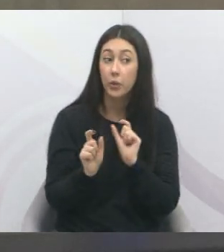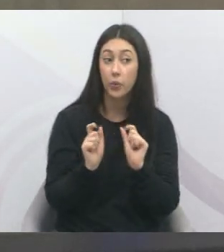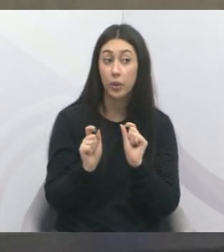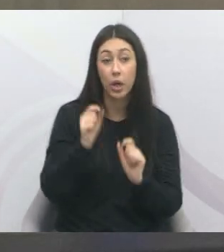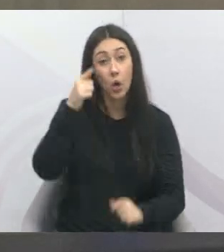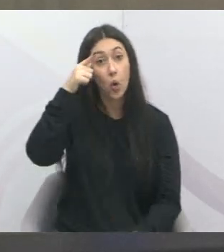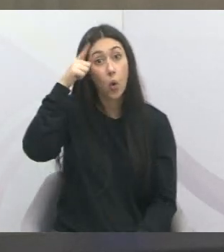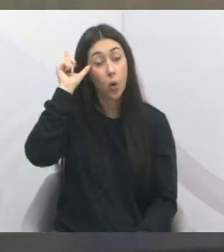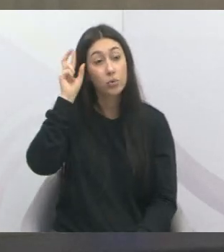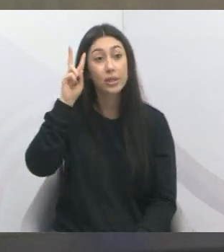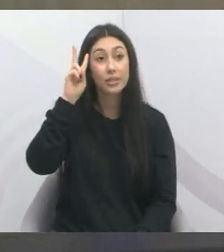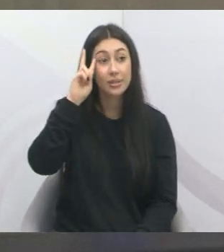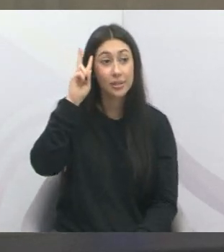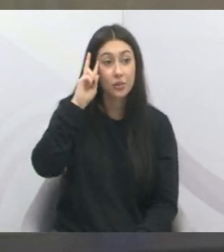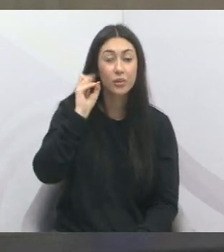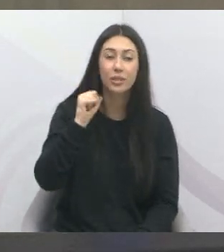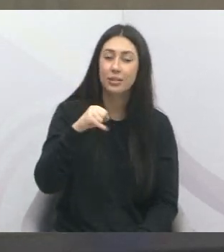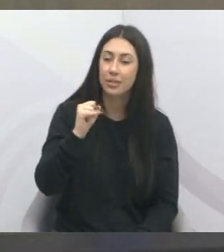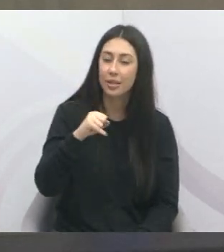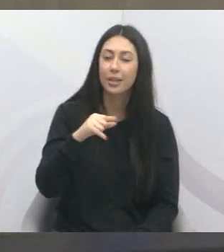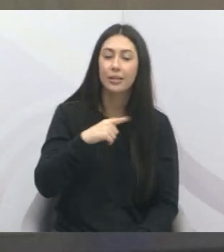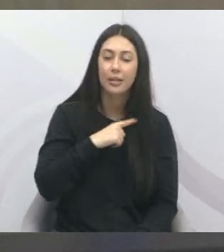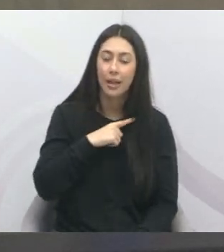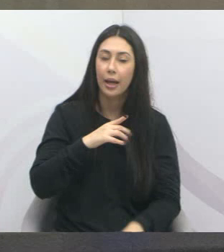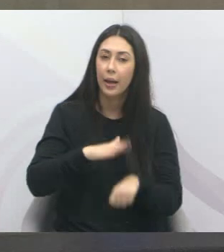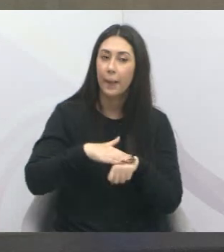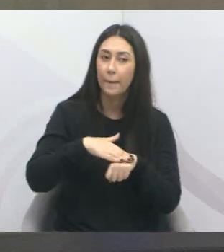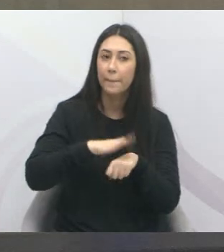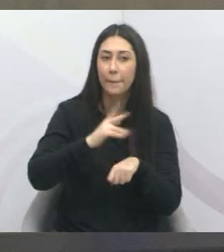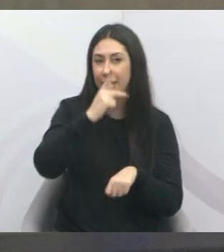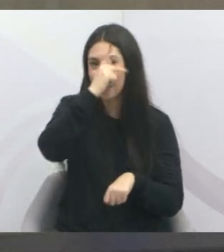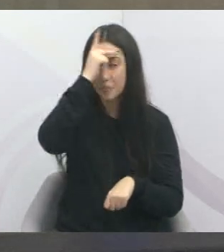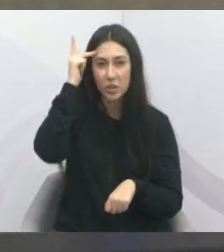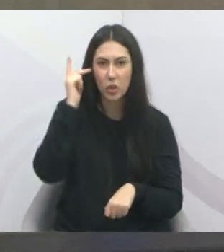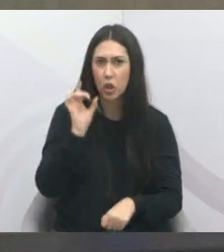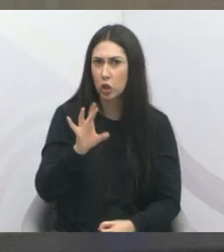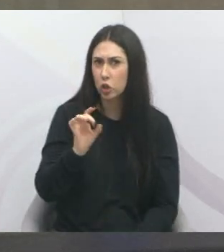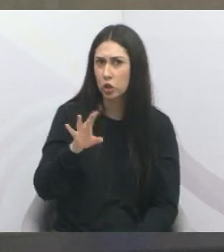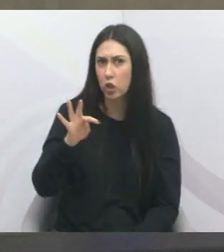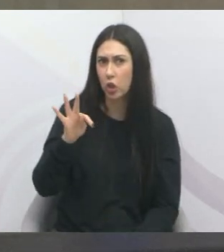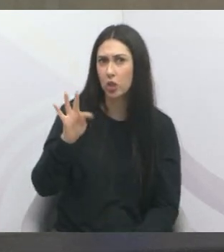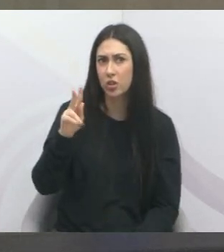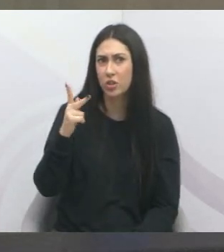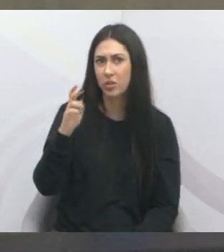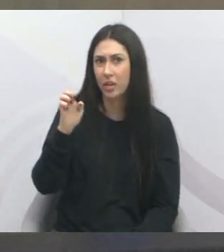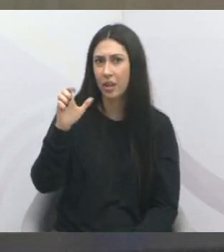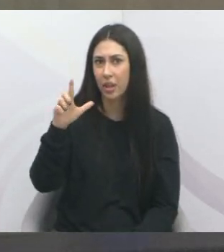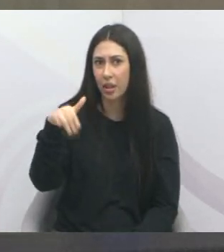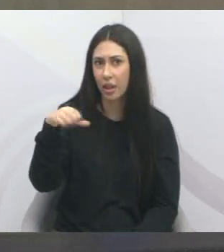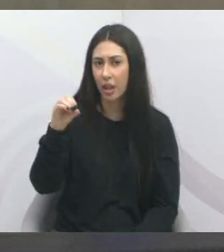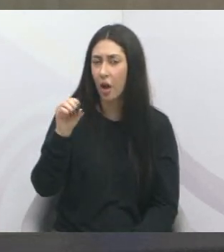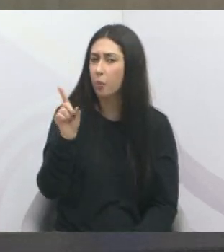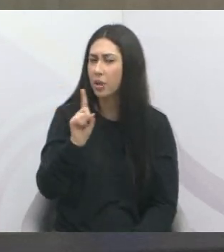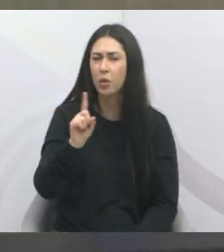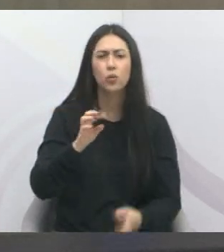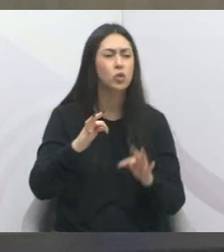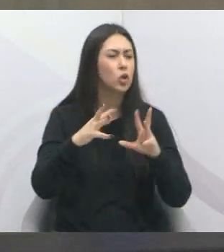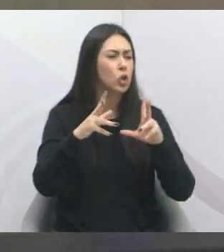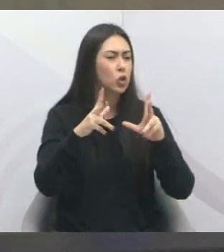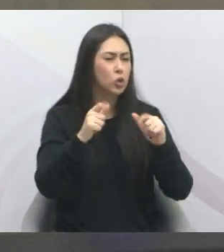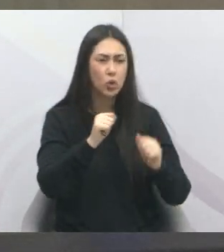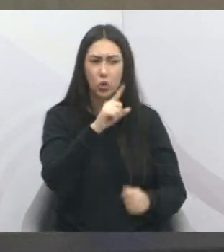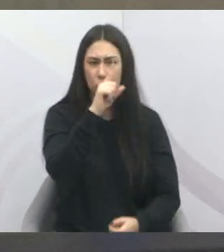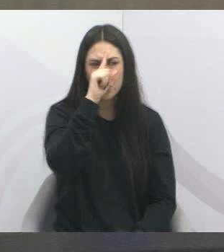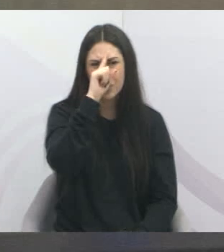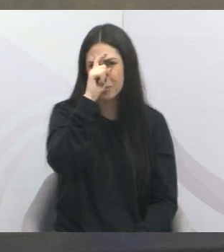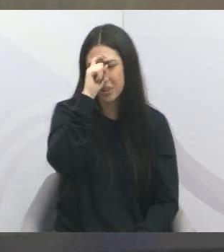foi segunda-feira, é um dia que o aumento do atendimento não é só na UPA Telmo, como em qualquer hospital. Hospital São Francisco,